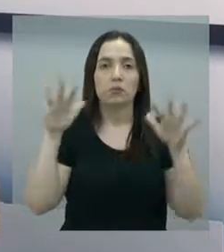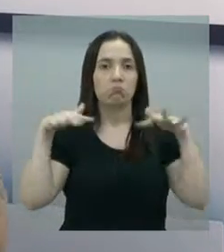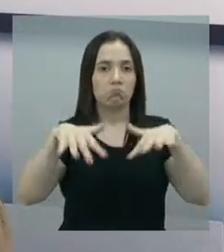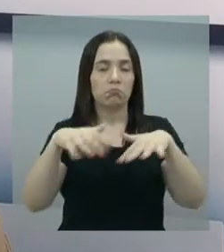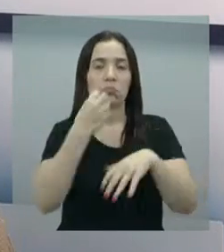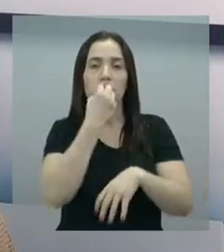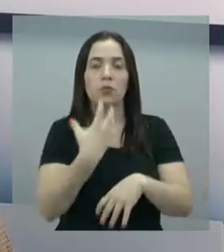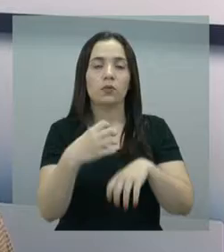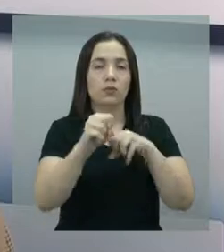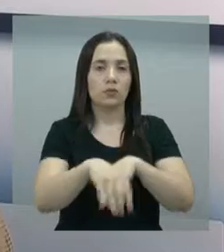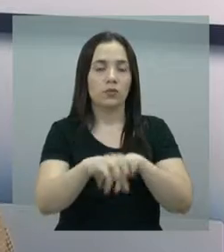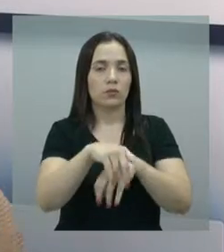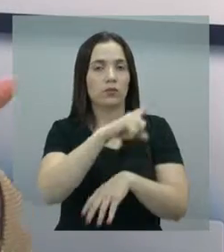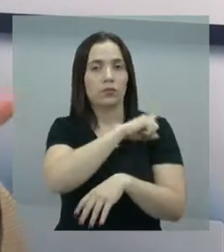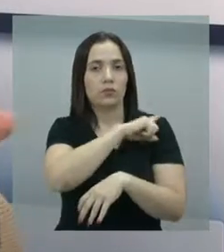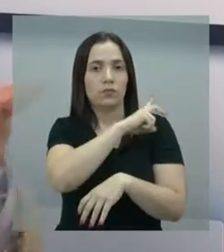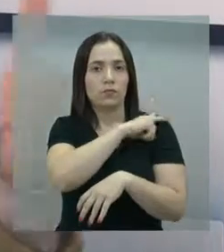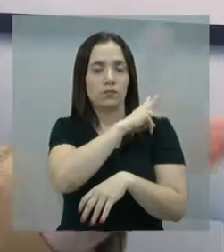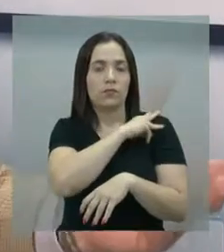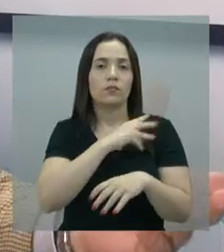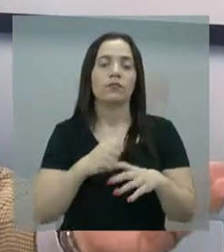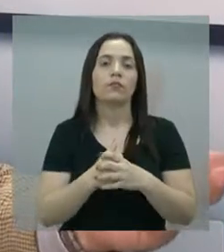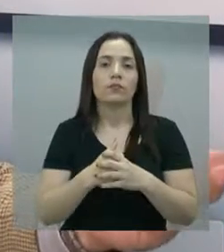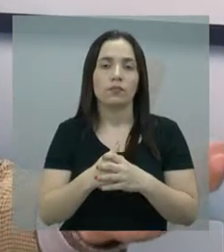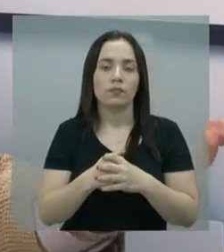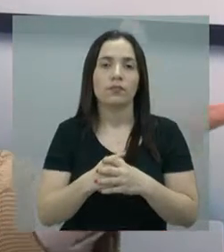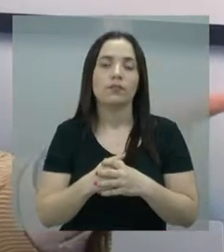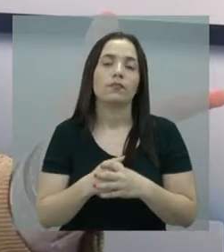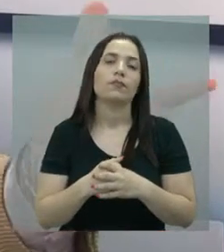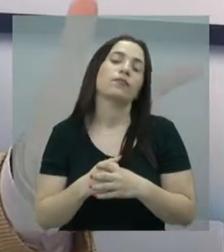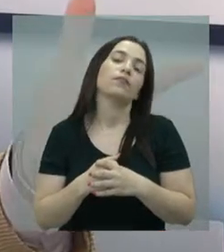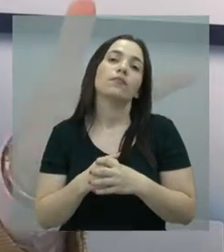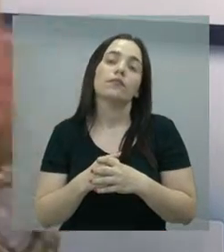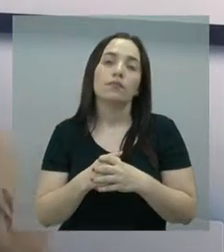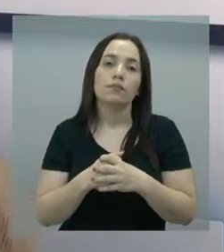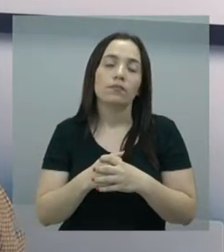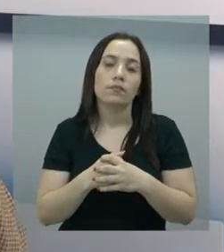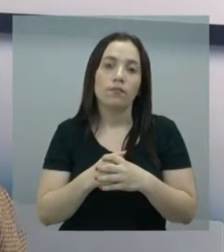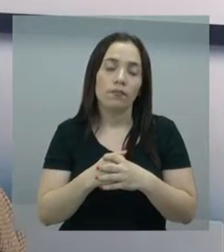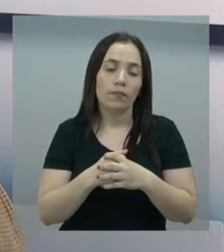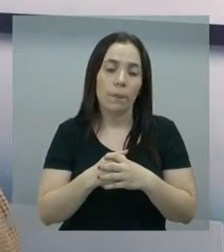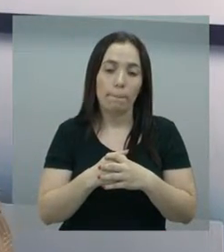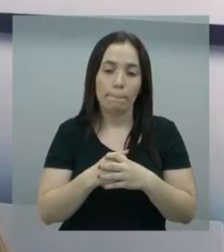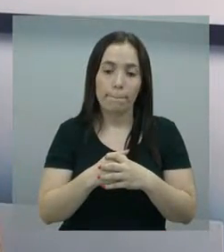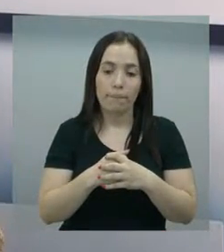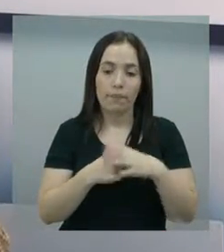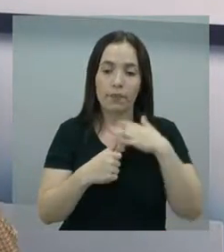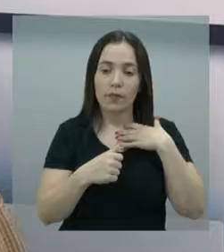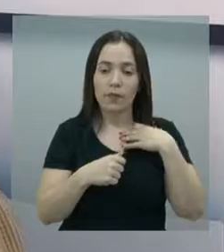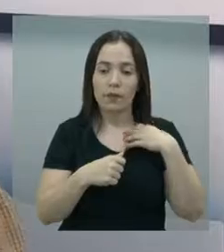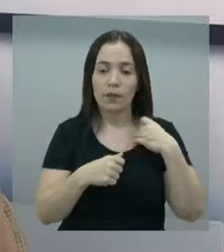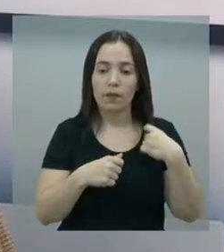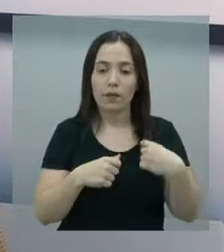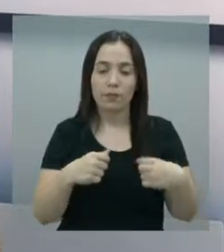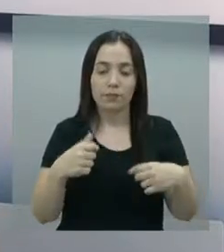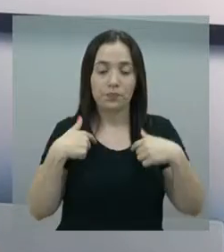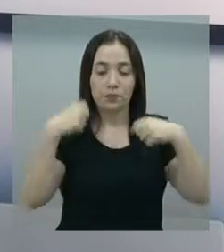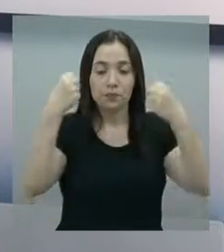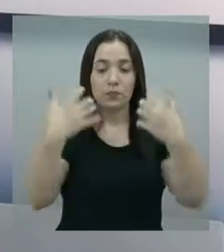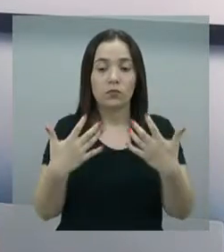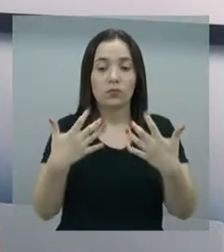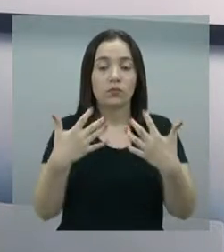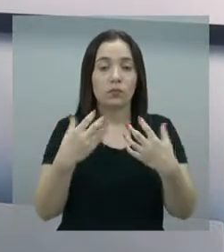o melhor ensino médio particular do Brasil hoje, um dos melhores, né? Feito por escola particular. E eu estou falando da estrutura